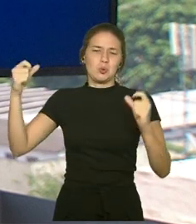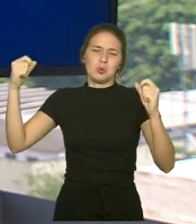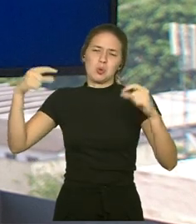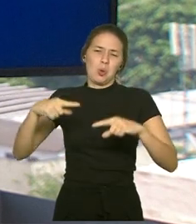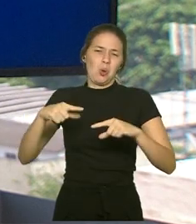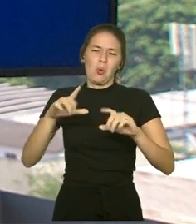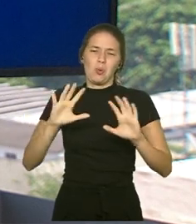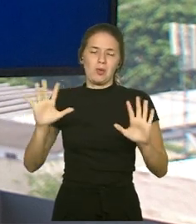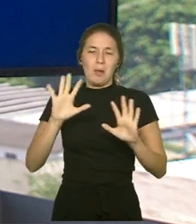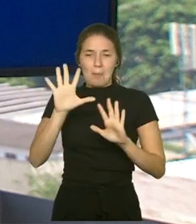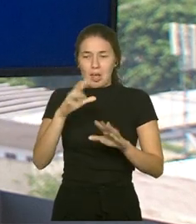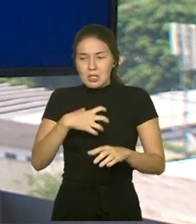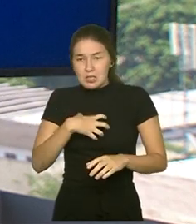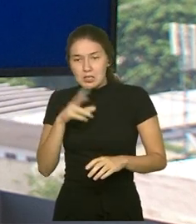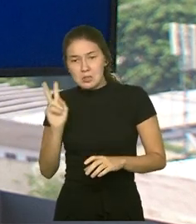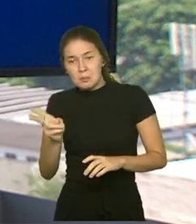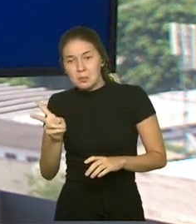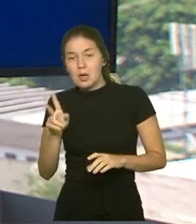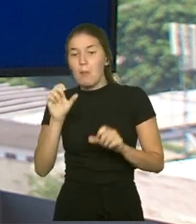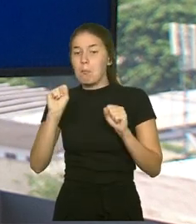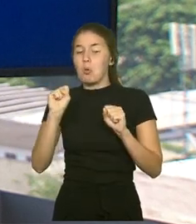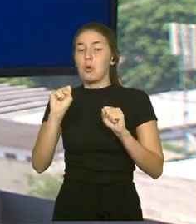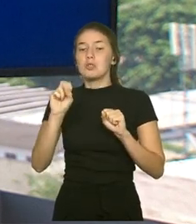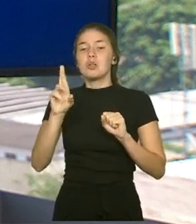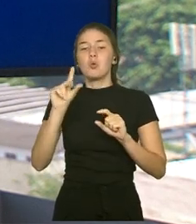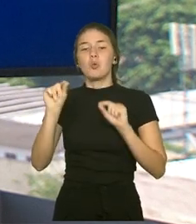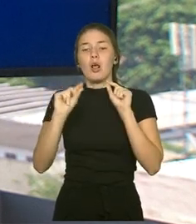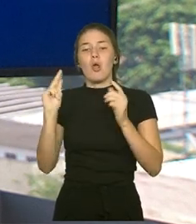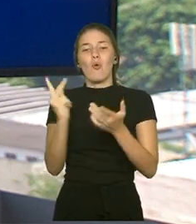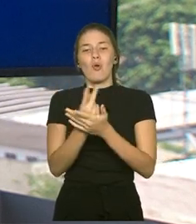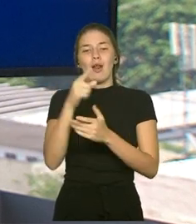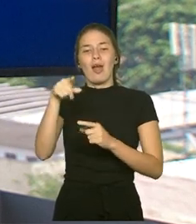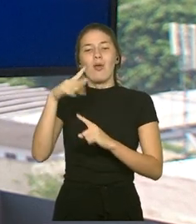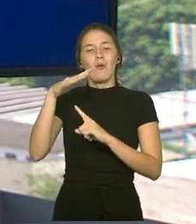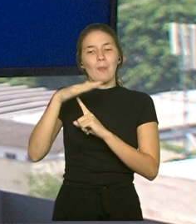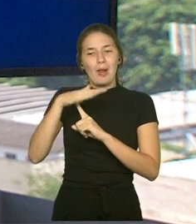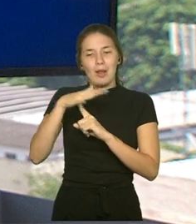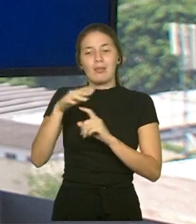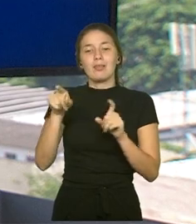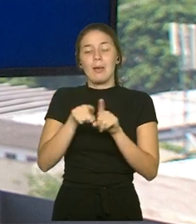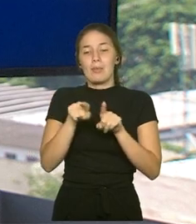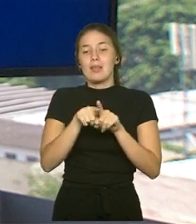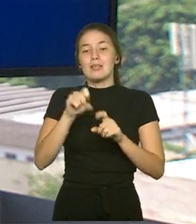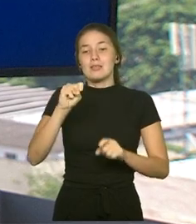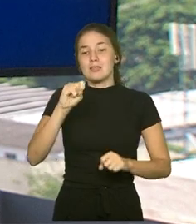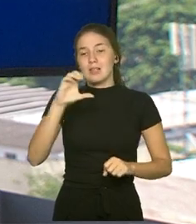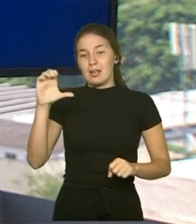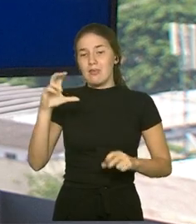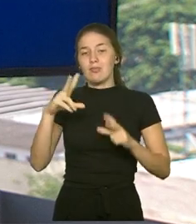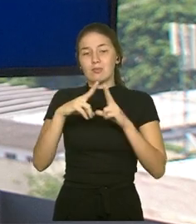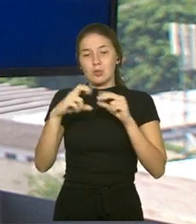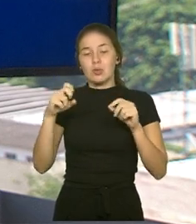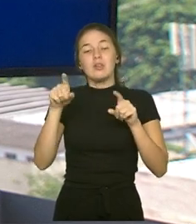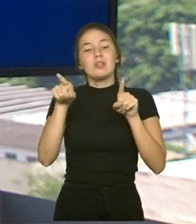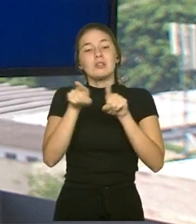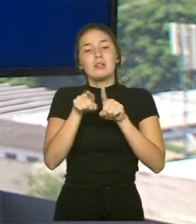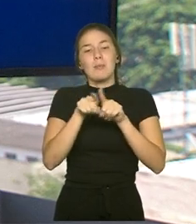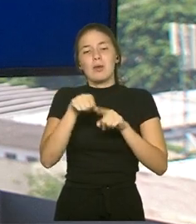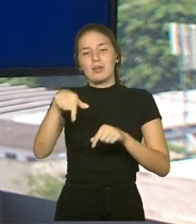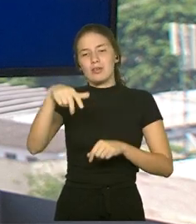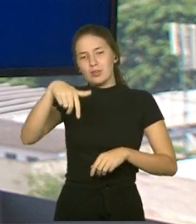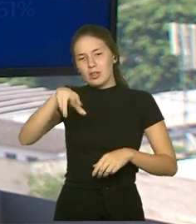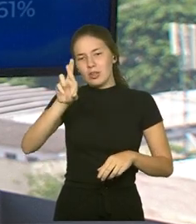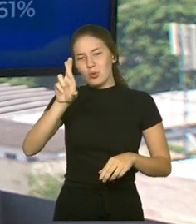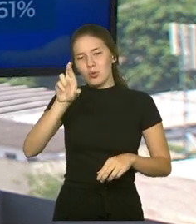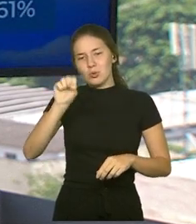assim mesmo assim a previsão é de chuva no leste do Paraná e teve de Santa Catarina e no extremo norte do Rio